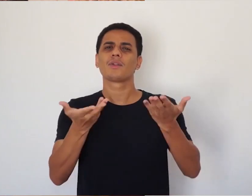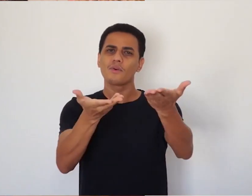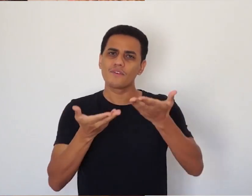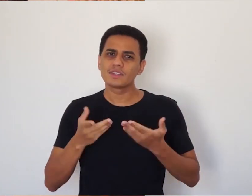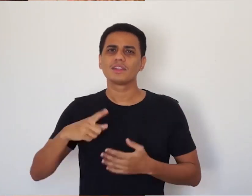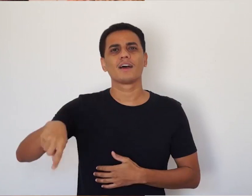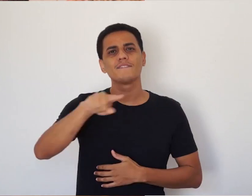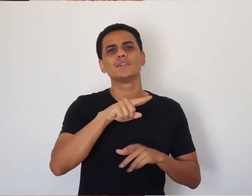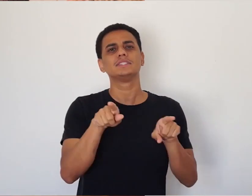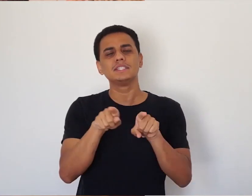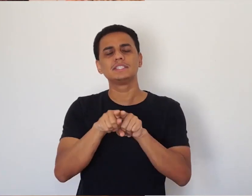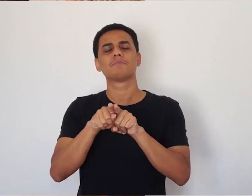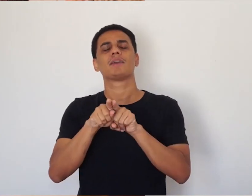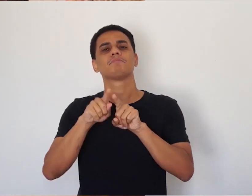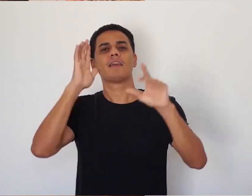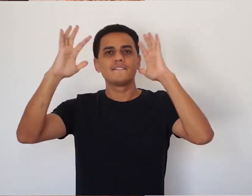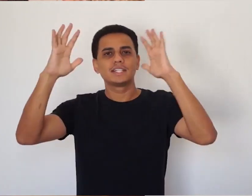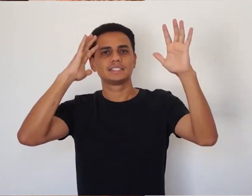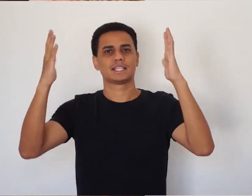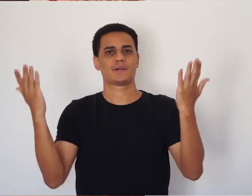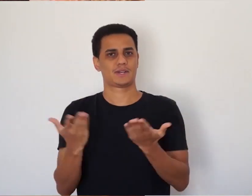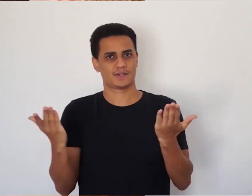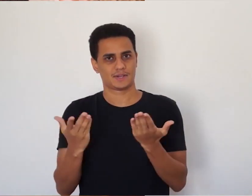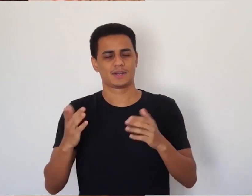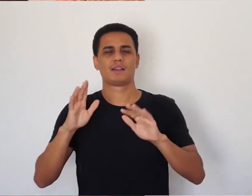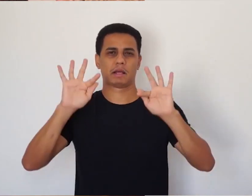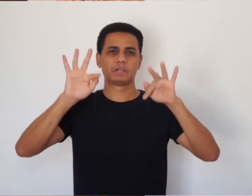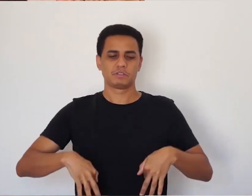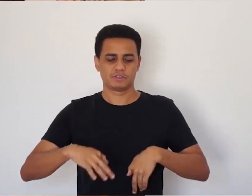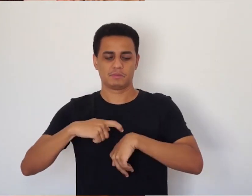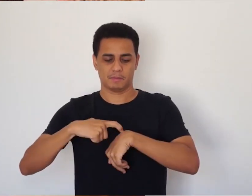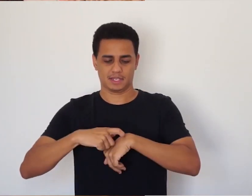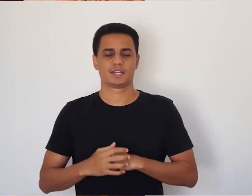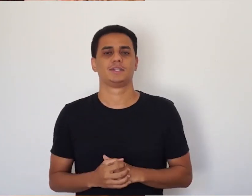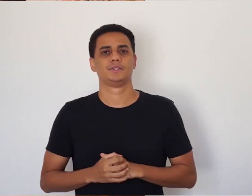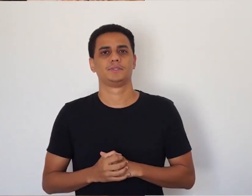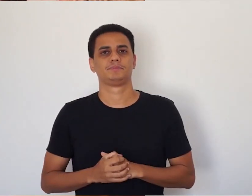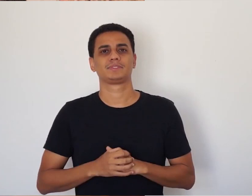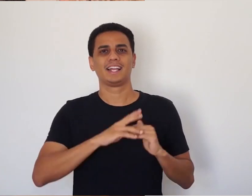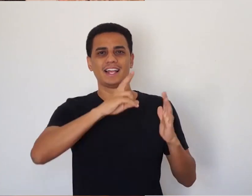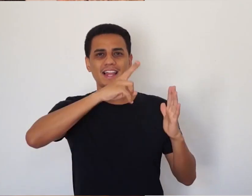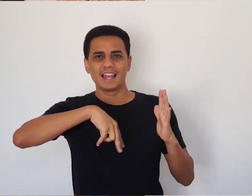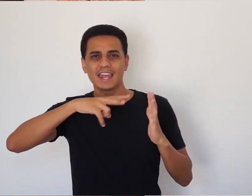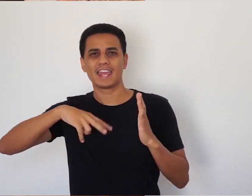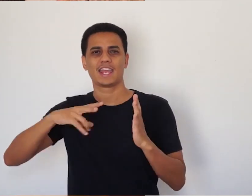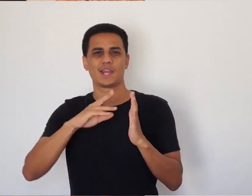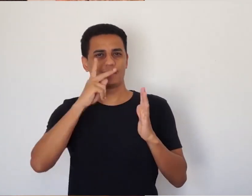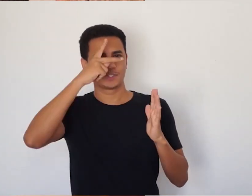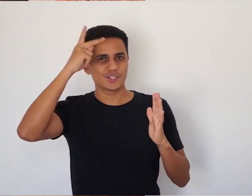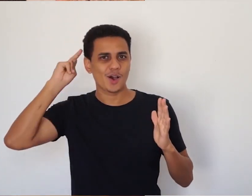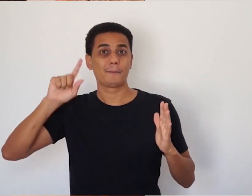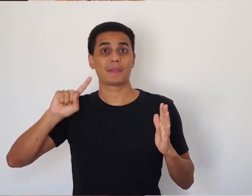Quero te convidar a um exercício muito especial para a gente fechar esse tempo tão gostoso, tão precioso. Quando a gente